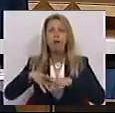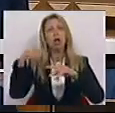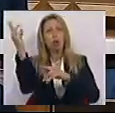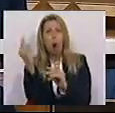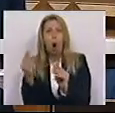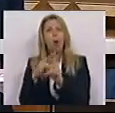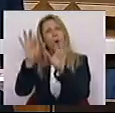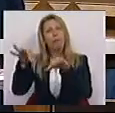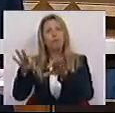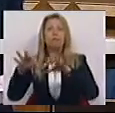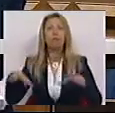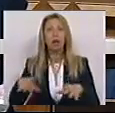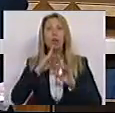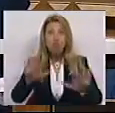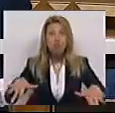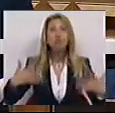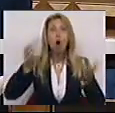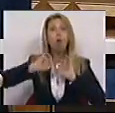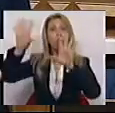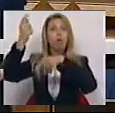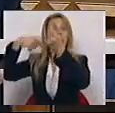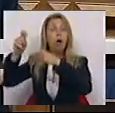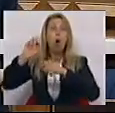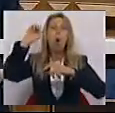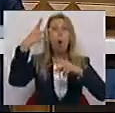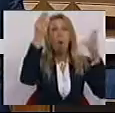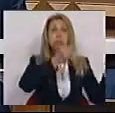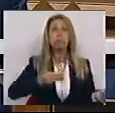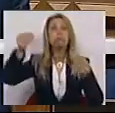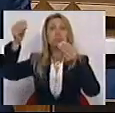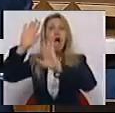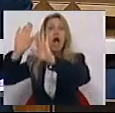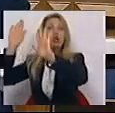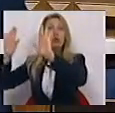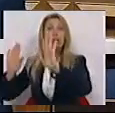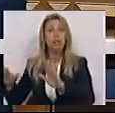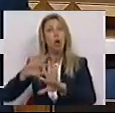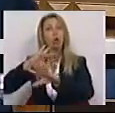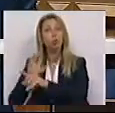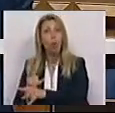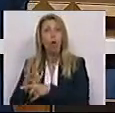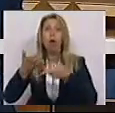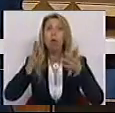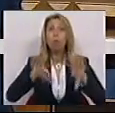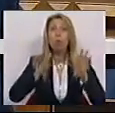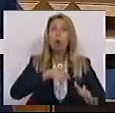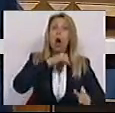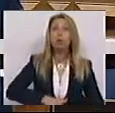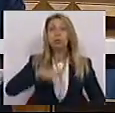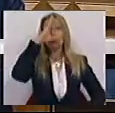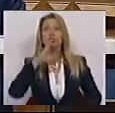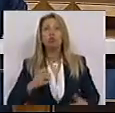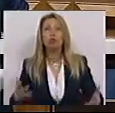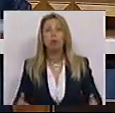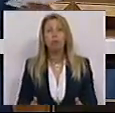que possam exportá-la ou levá-la para uma exposição sem ter o aval do Estado. Senhores deputados da maioria,